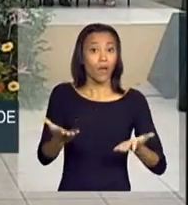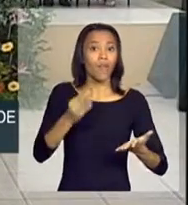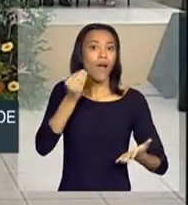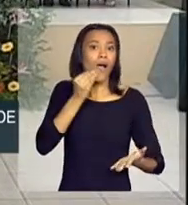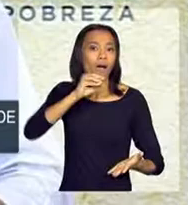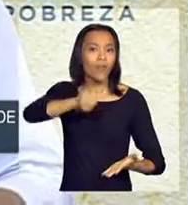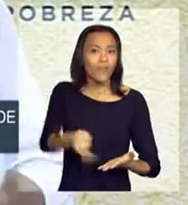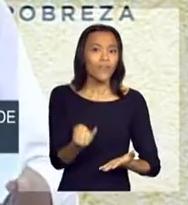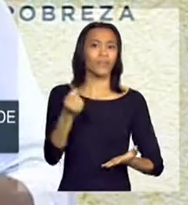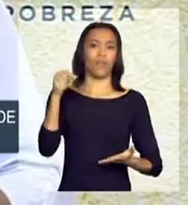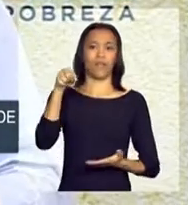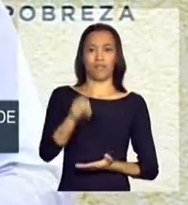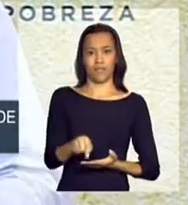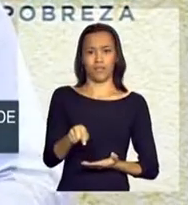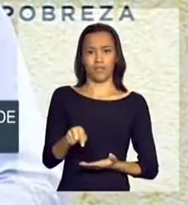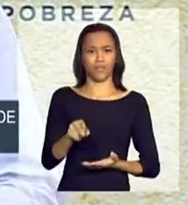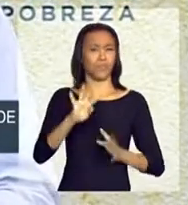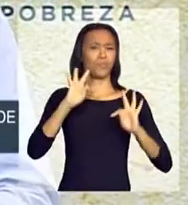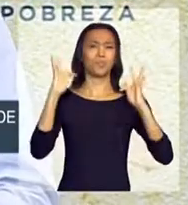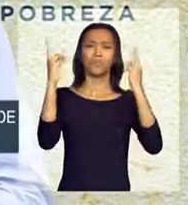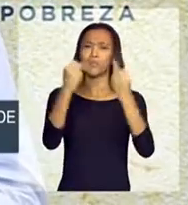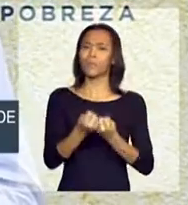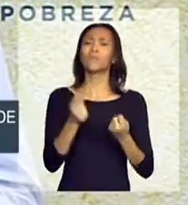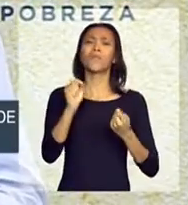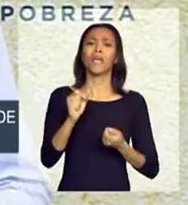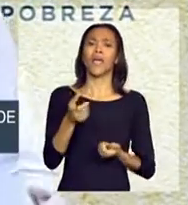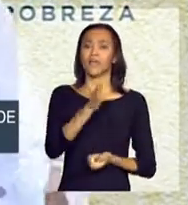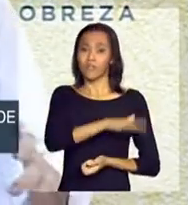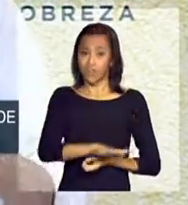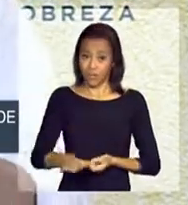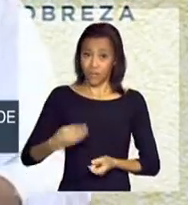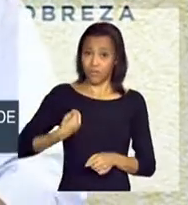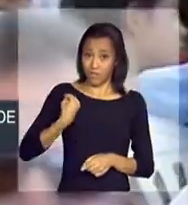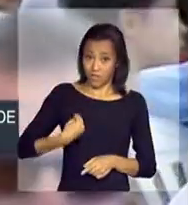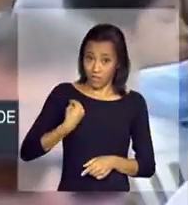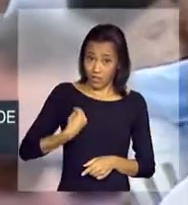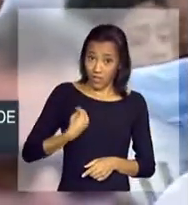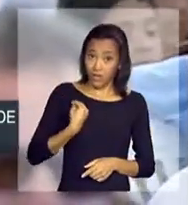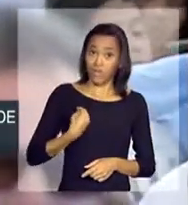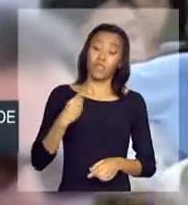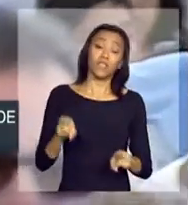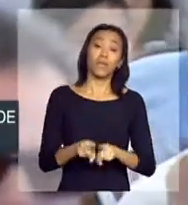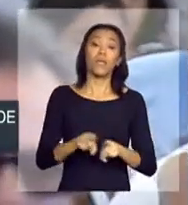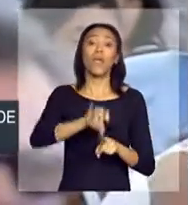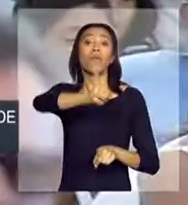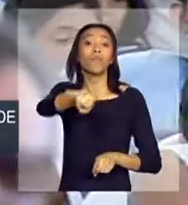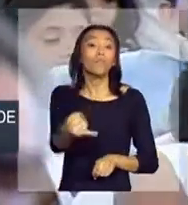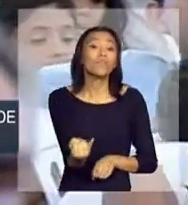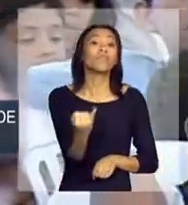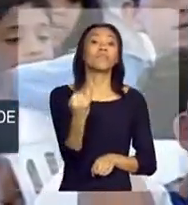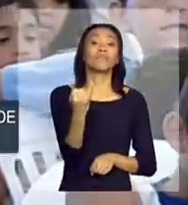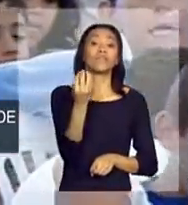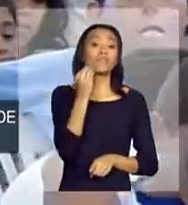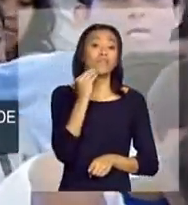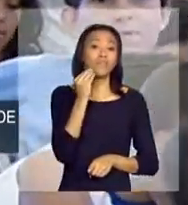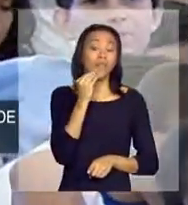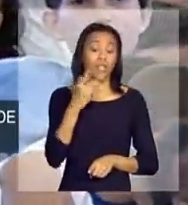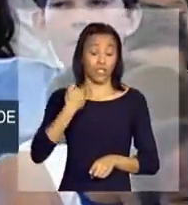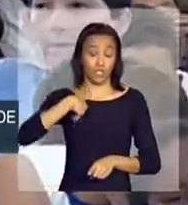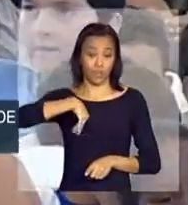viu sobretudo as crianças que tenho aqui a gente aproveitar essa oportunidade da gente